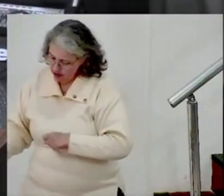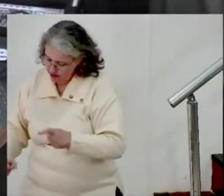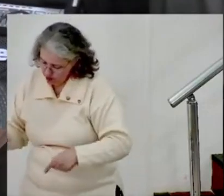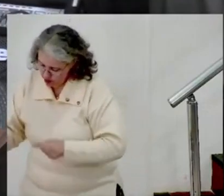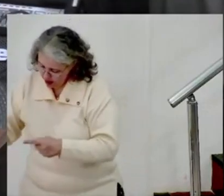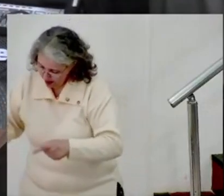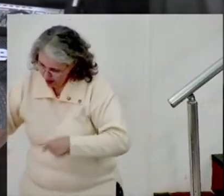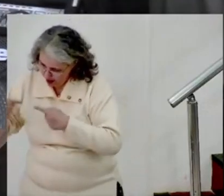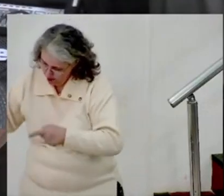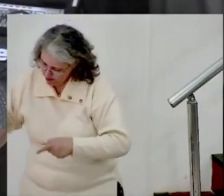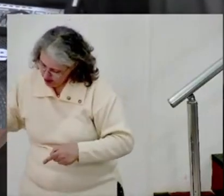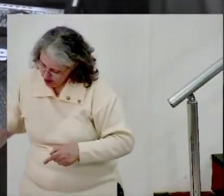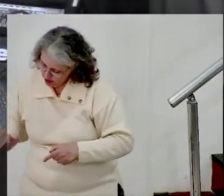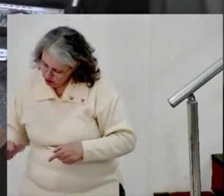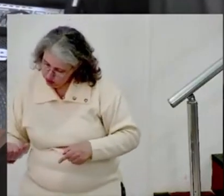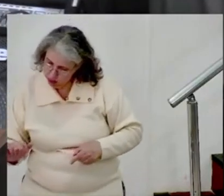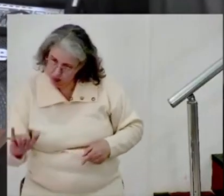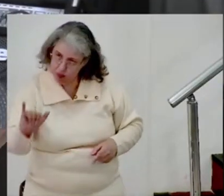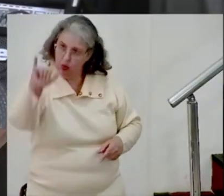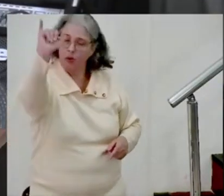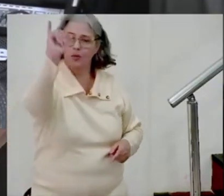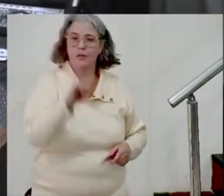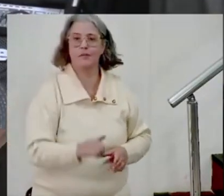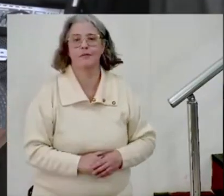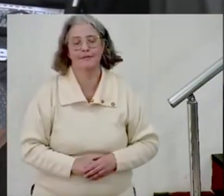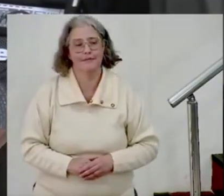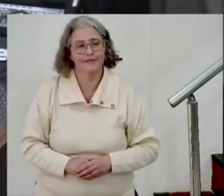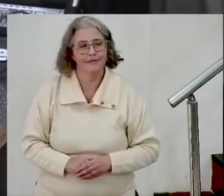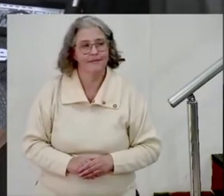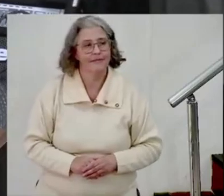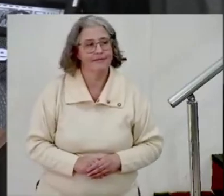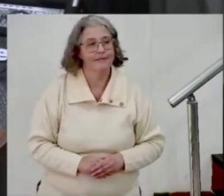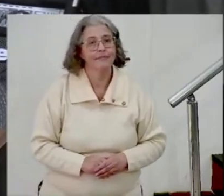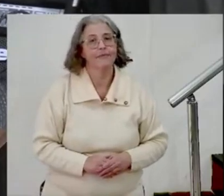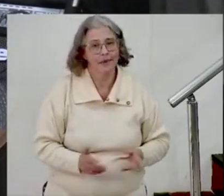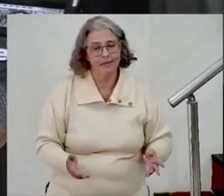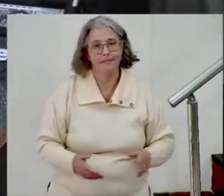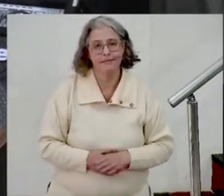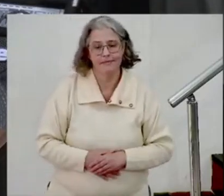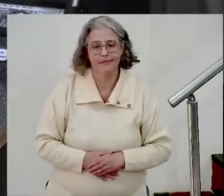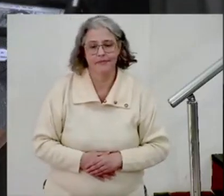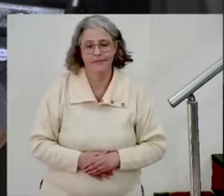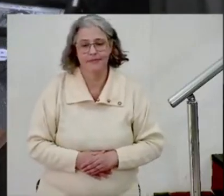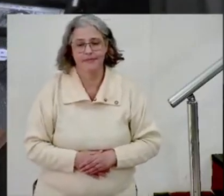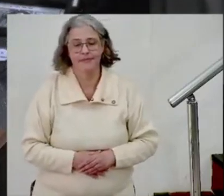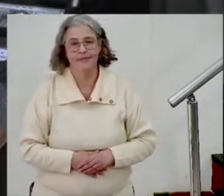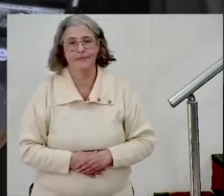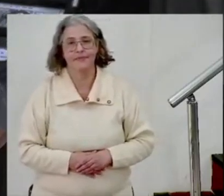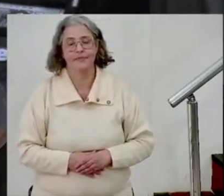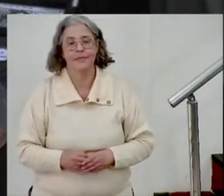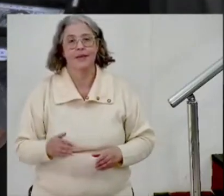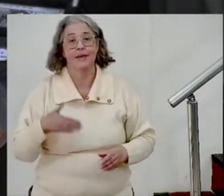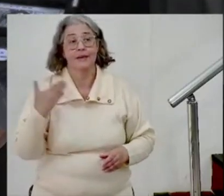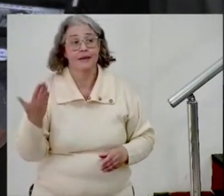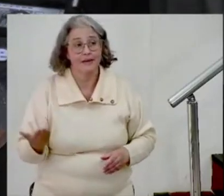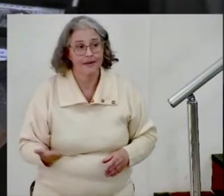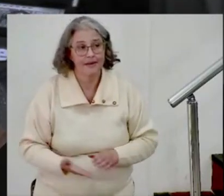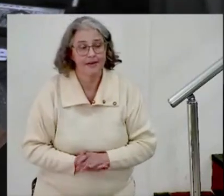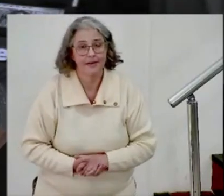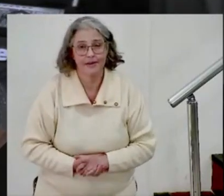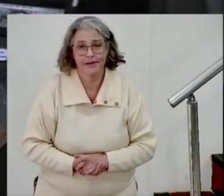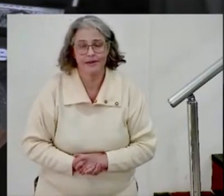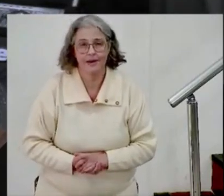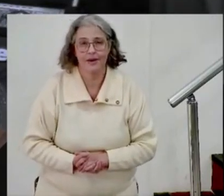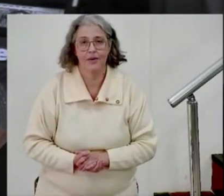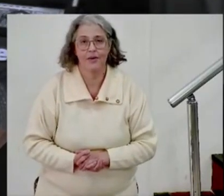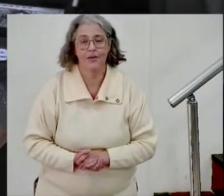aqui vai me dar problema. Logo, logo o inimigo vai estar aqui na beirada do meu muro. Tranqueira. Ok? E aí então os exércitos estão assumindo